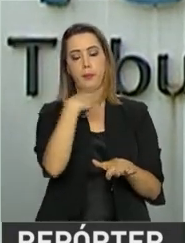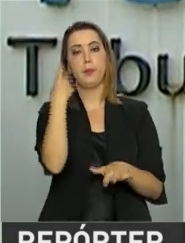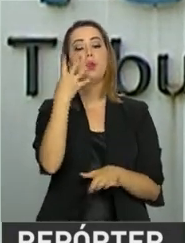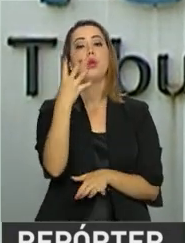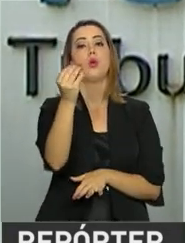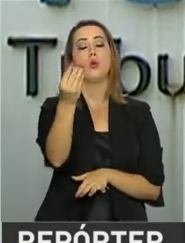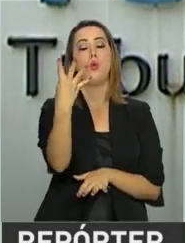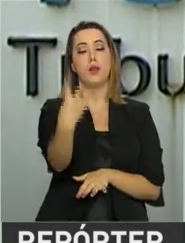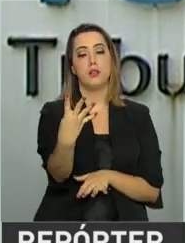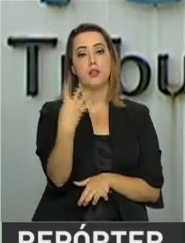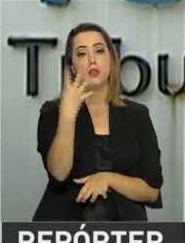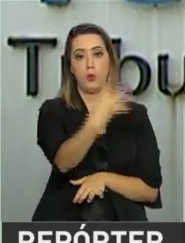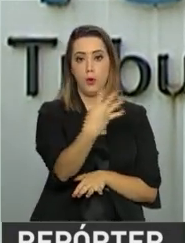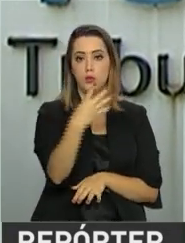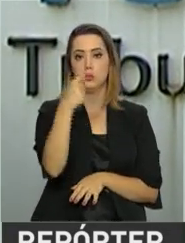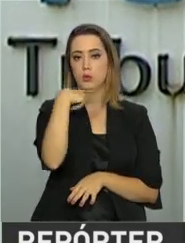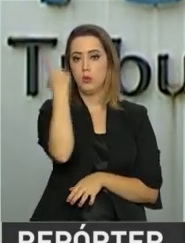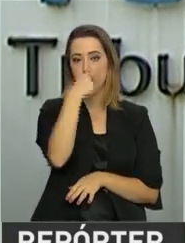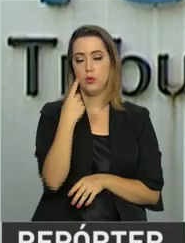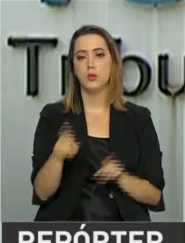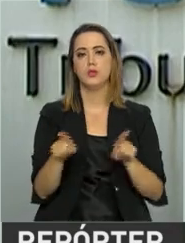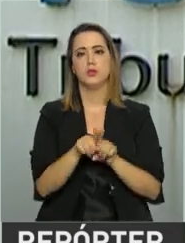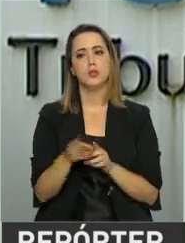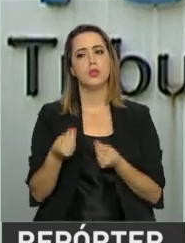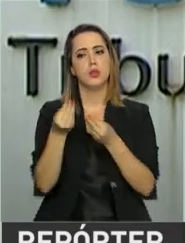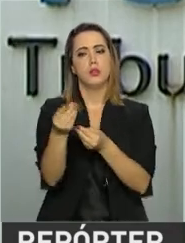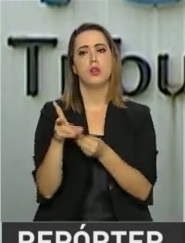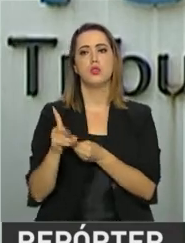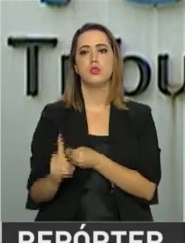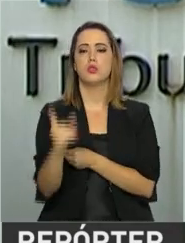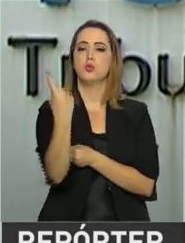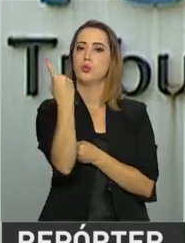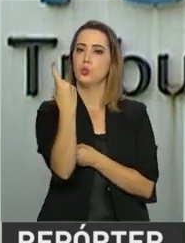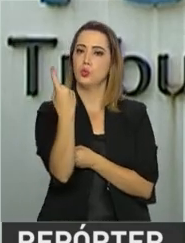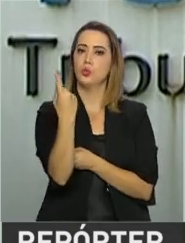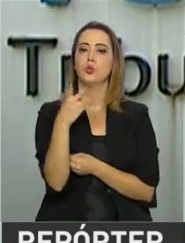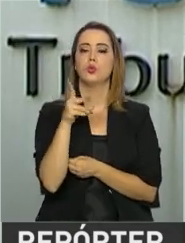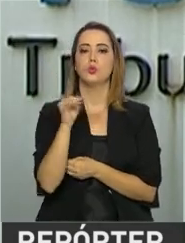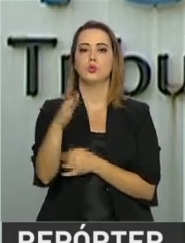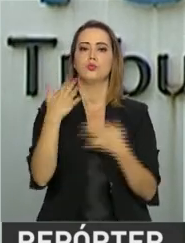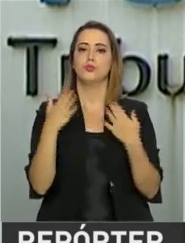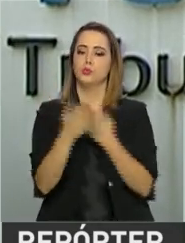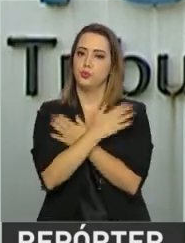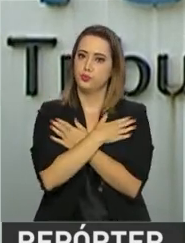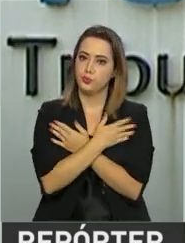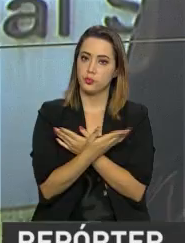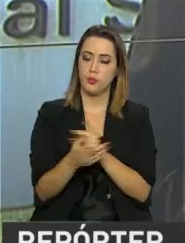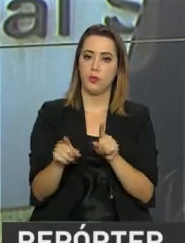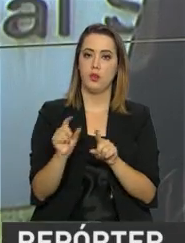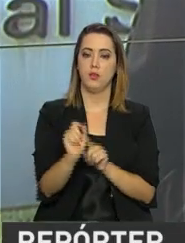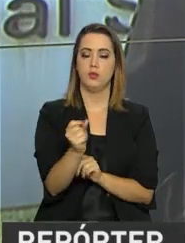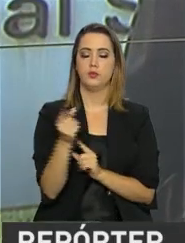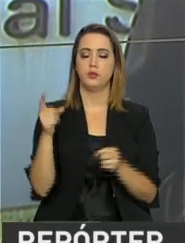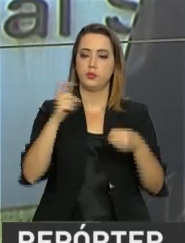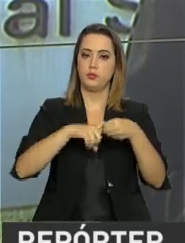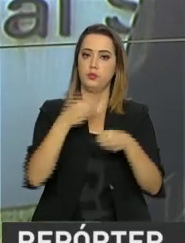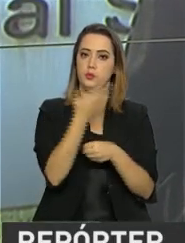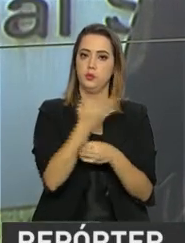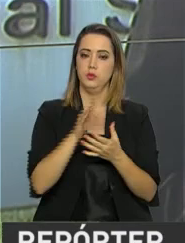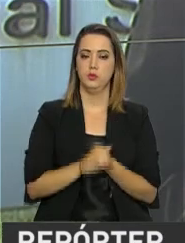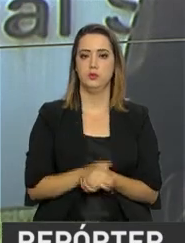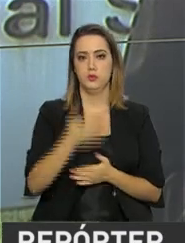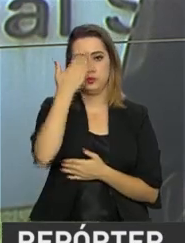horas com direito a um dia de descanso e o famoso o salário mínimo eu voto com você no estúdio zero isso